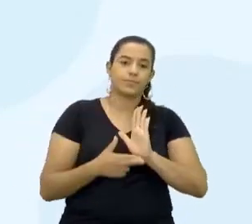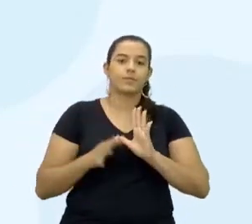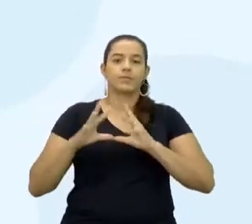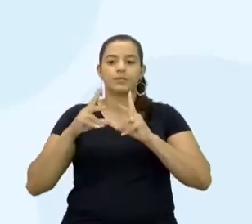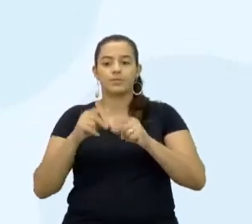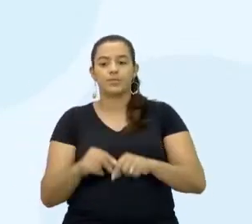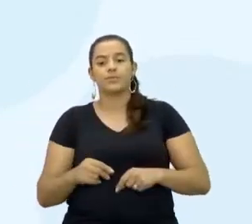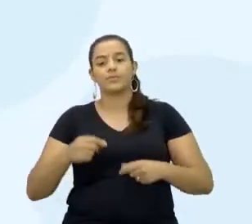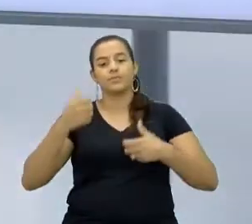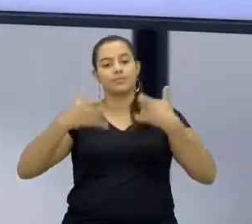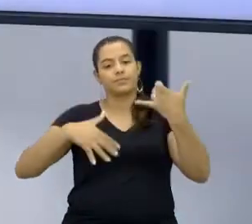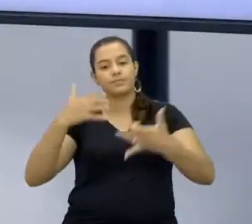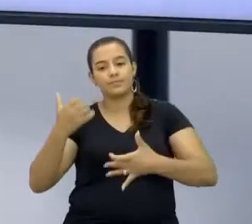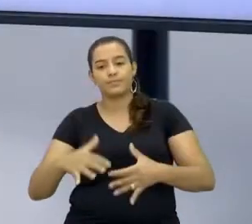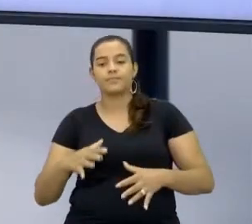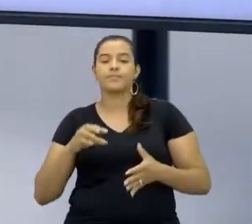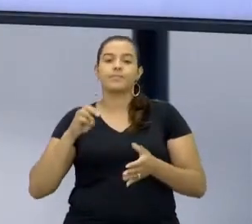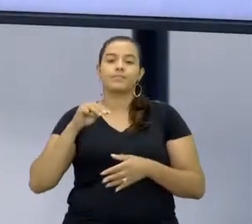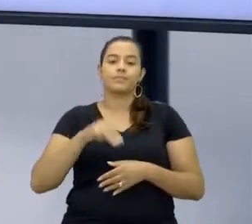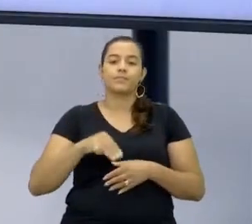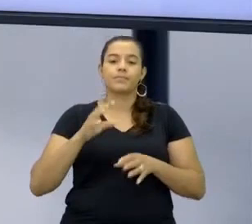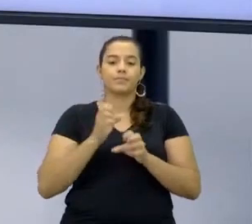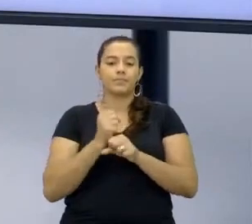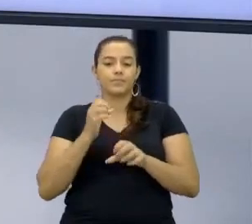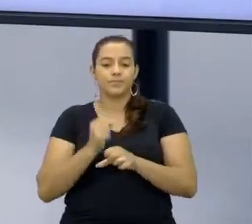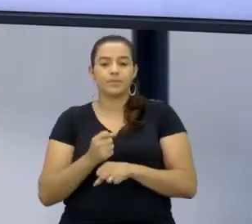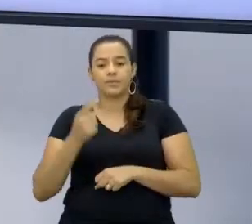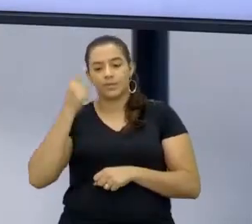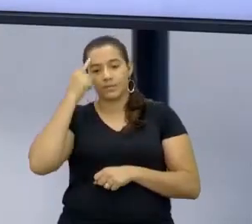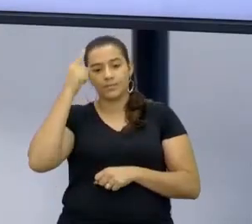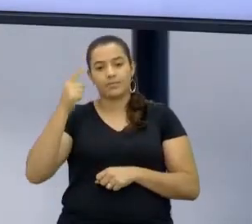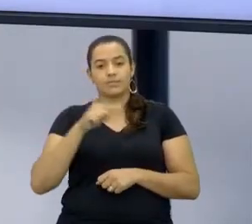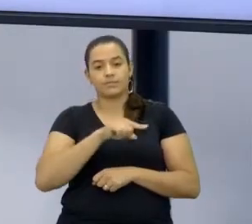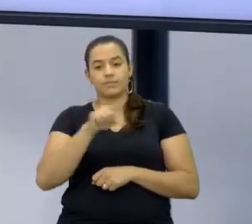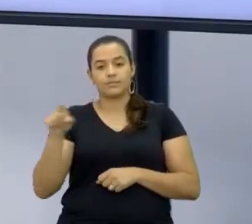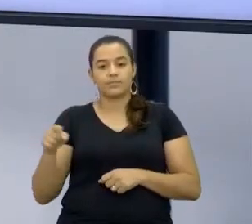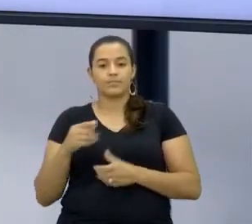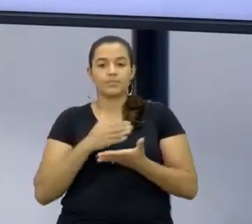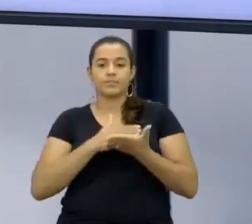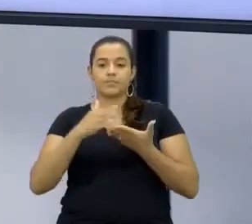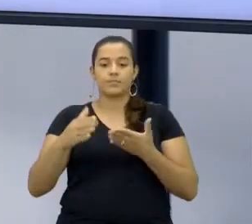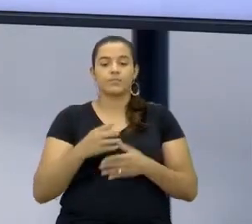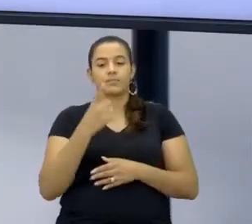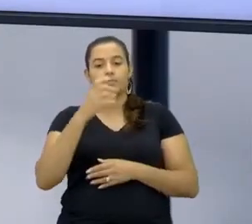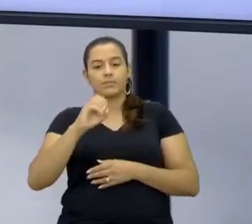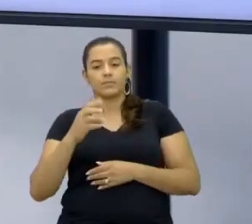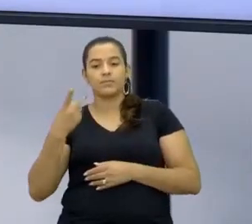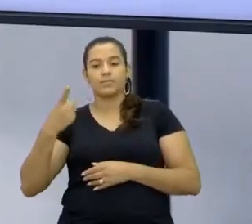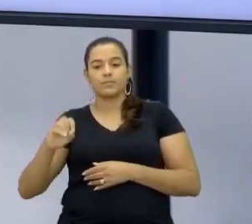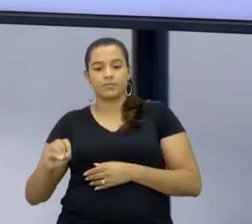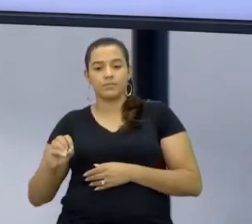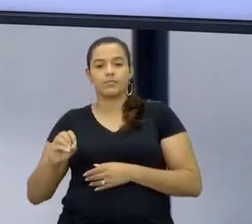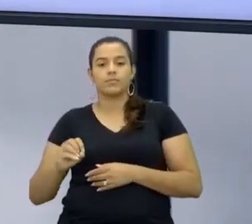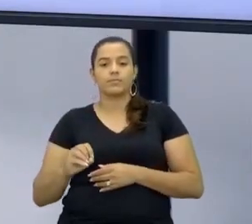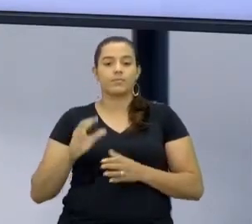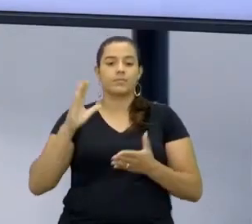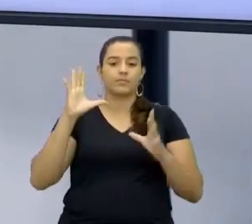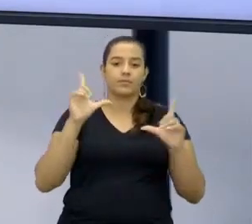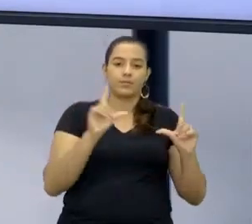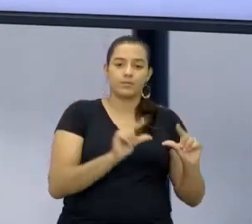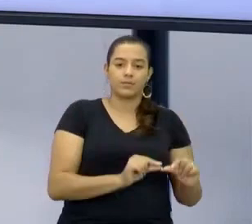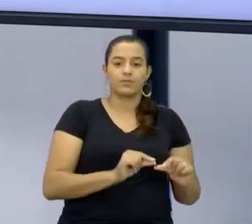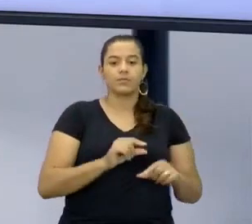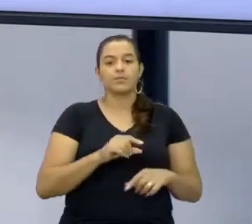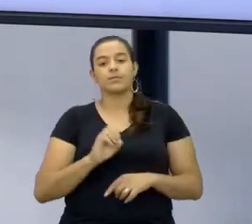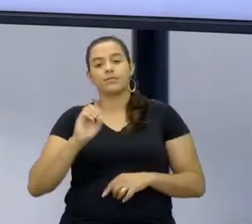coisas mais, fazer mais medições. Lembrando que as nossas medições vocês podem fazer de 10 em 10 e ir zerando o